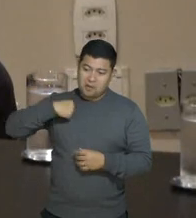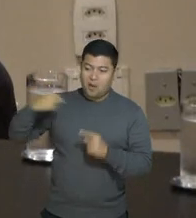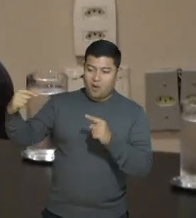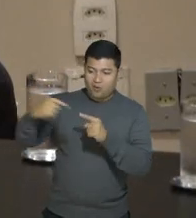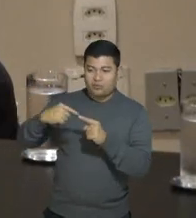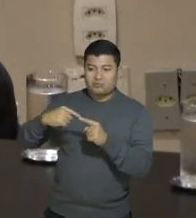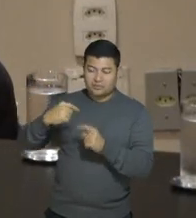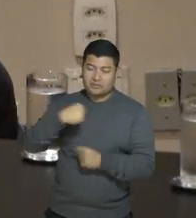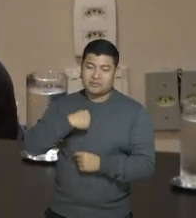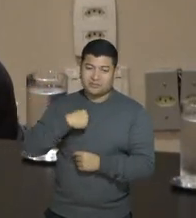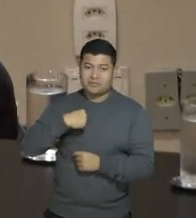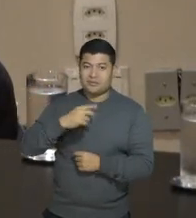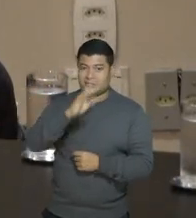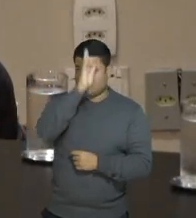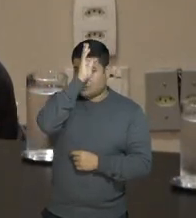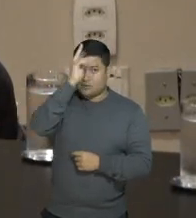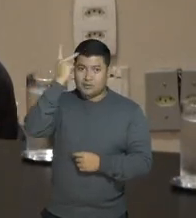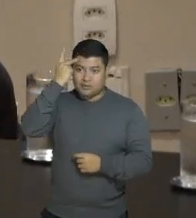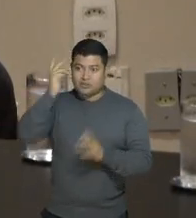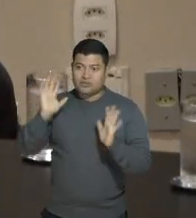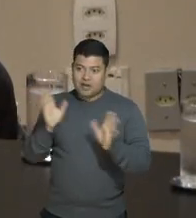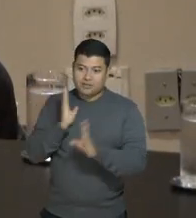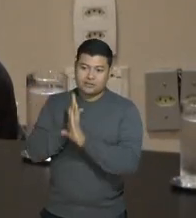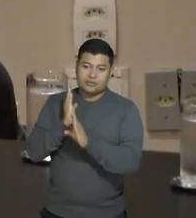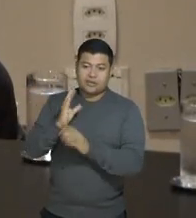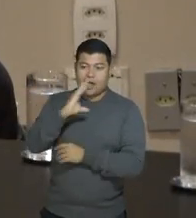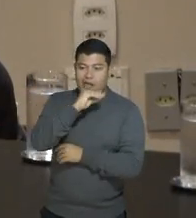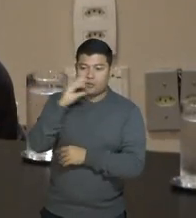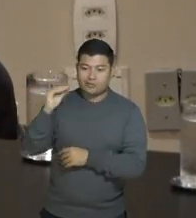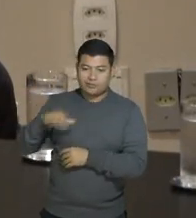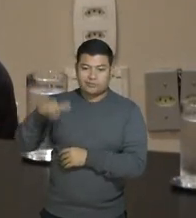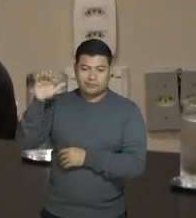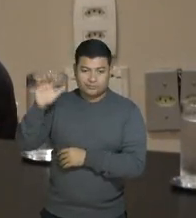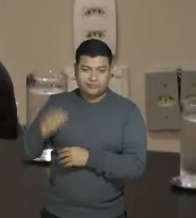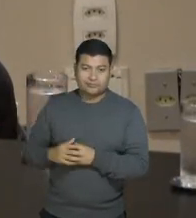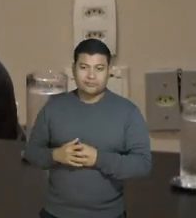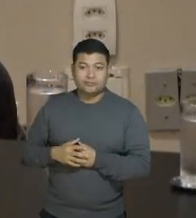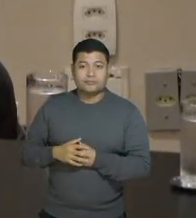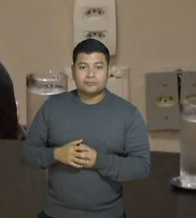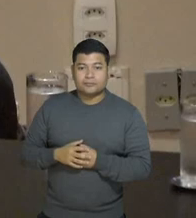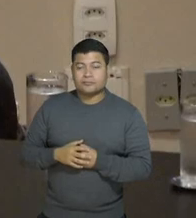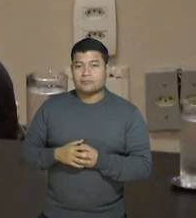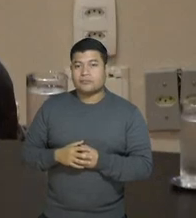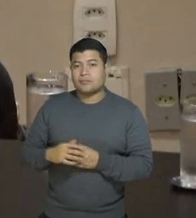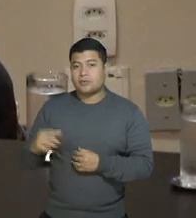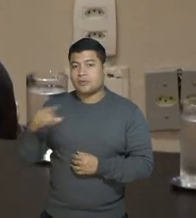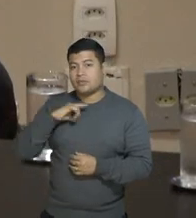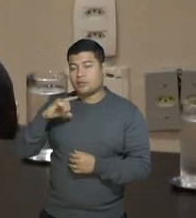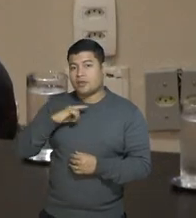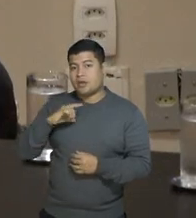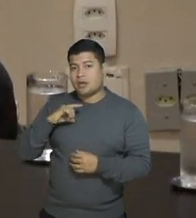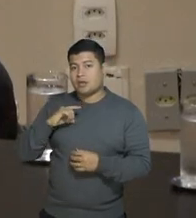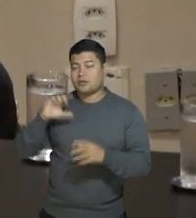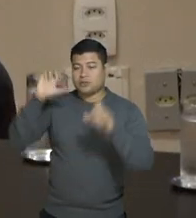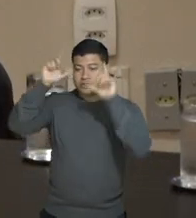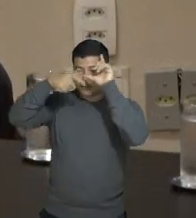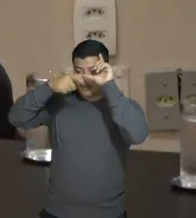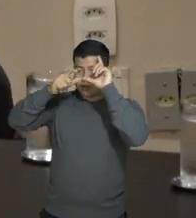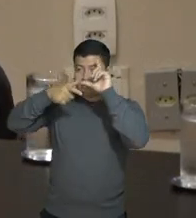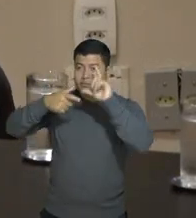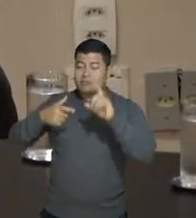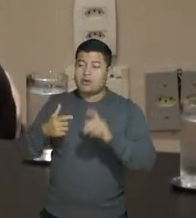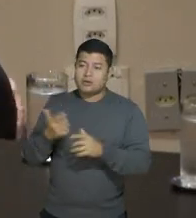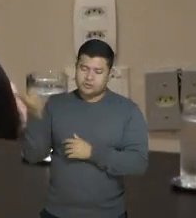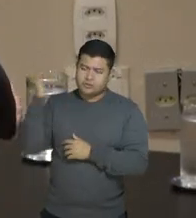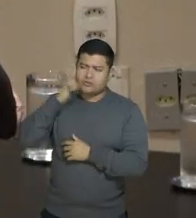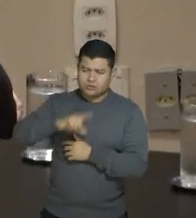TDAH, descobri na minha vida adulta, que tem o transtorno, mas vão levando a vida, meio aos trancos e barrancos, dá